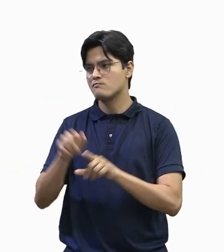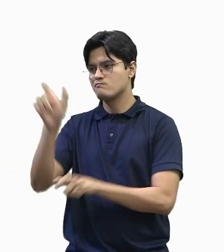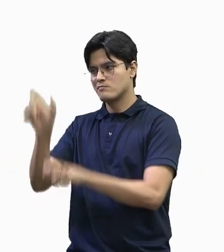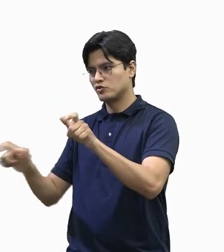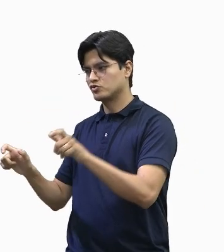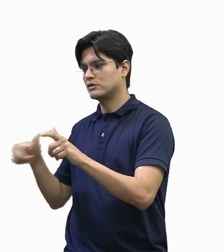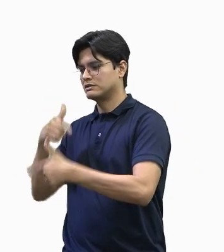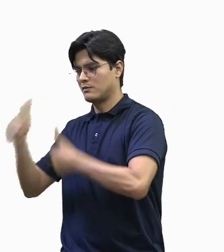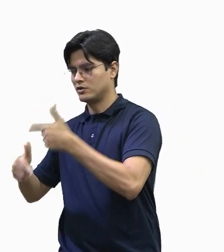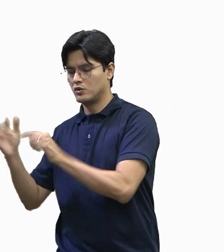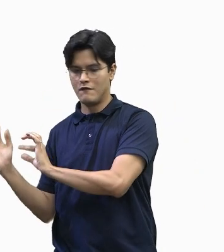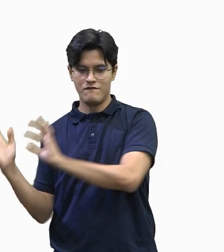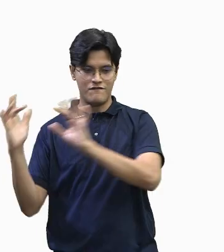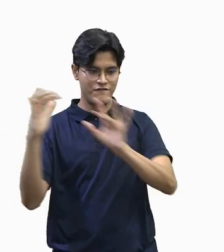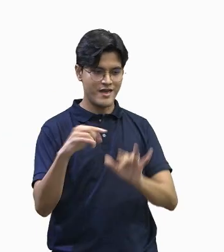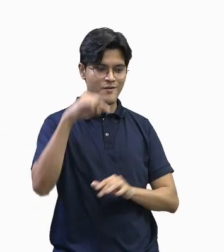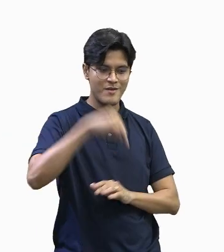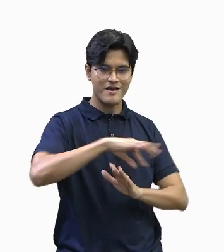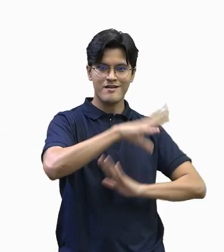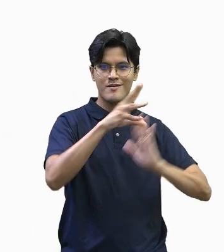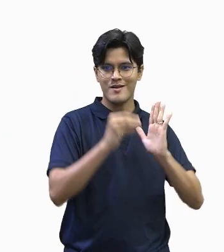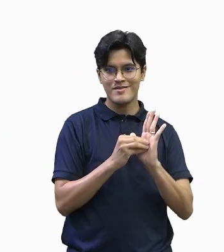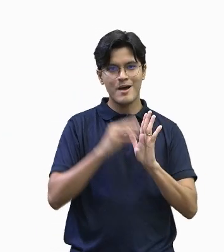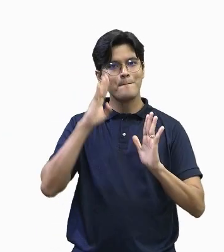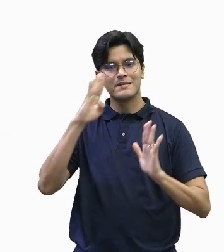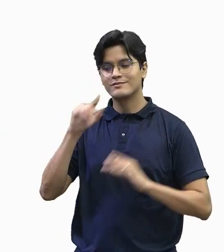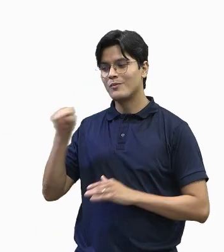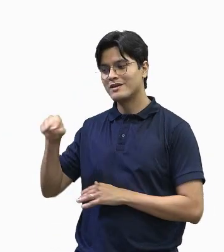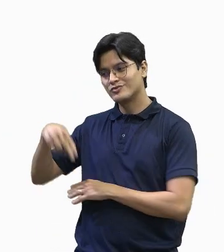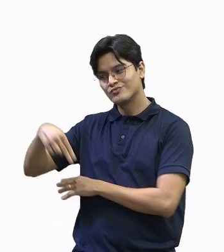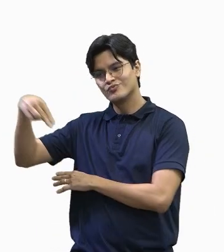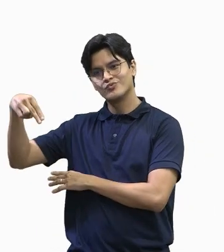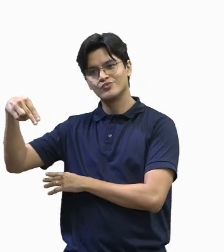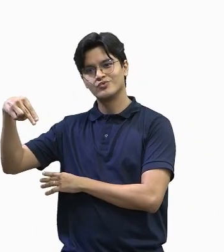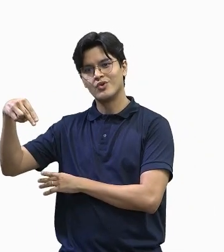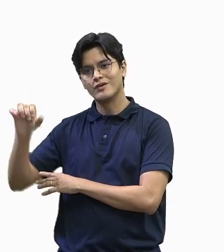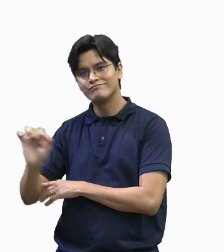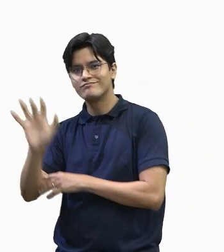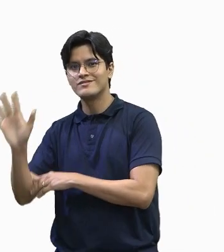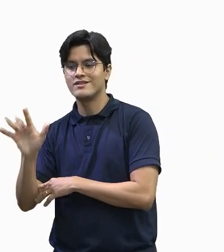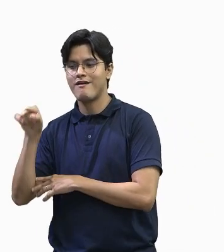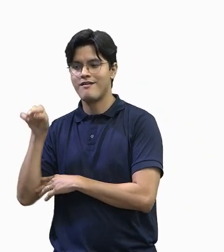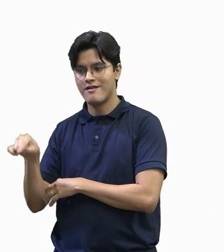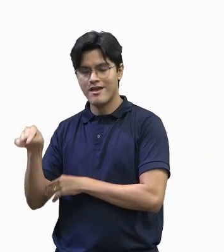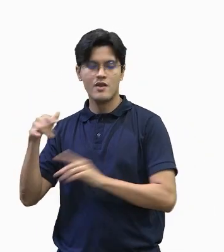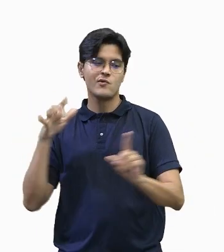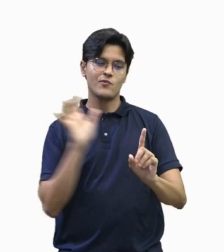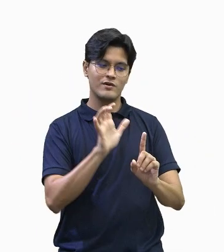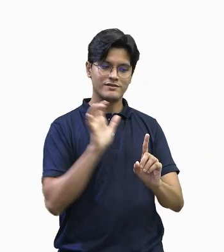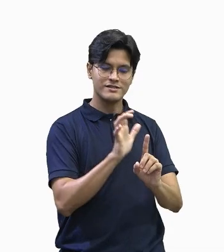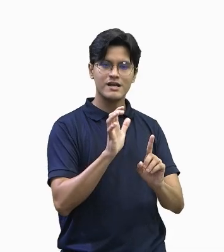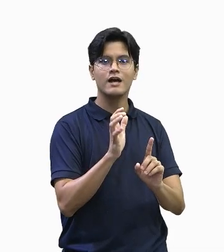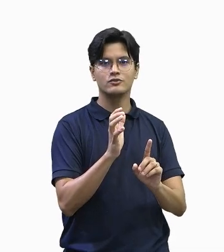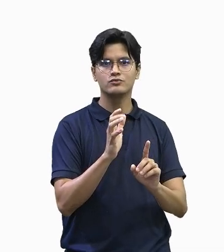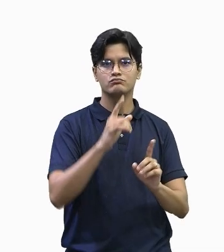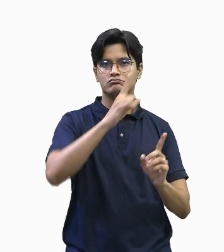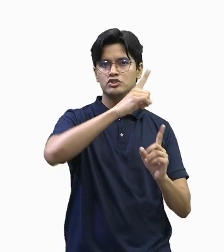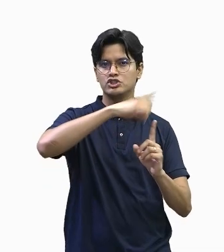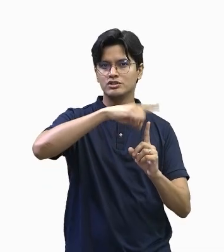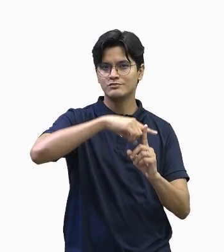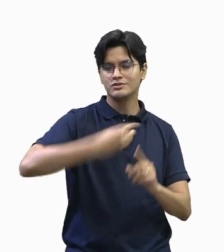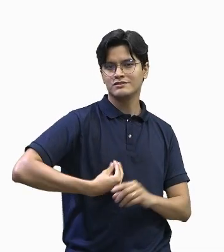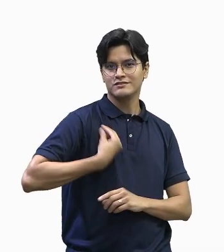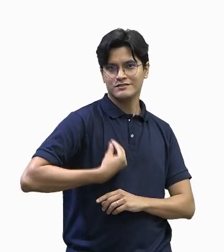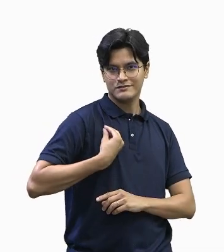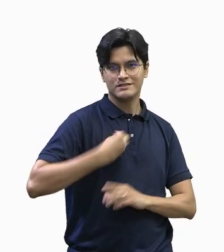do Brasil, principalmente os nordestinos, que influenciaram significativamente o modo de vida amazônico. A civilização